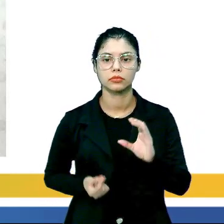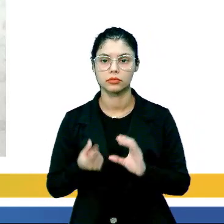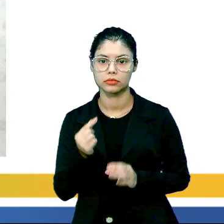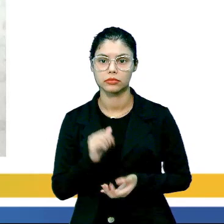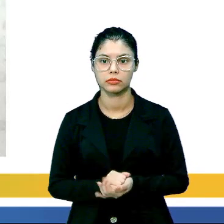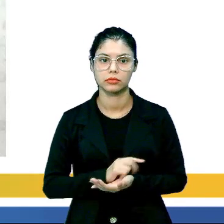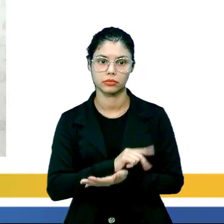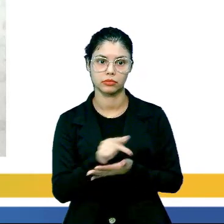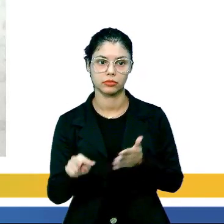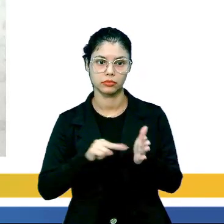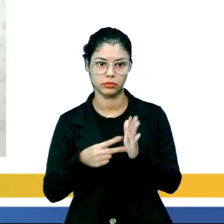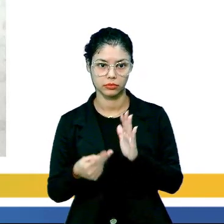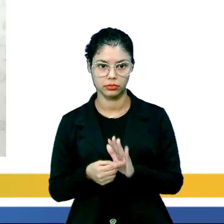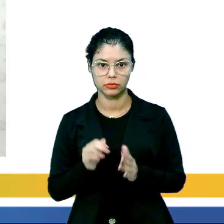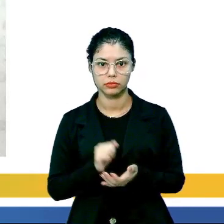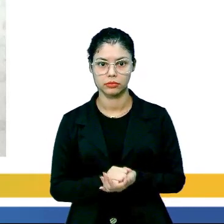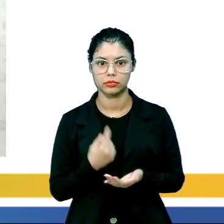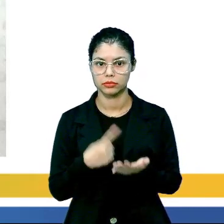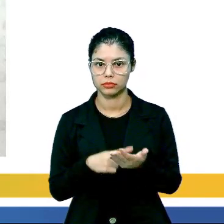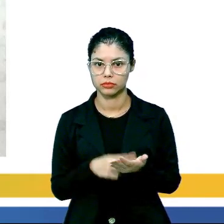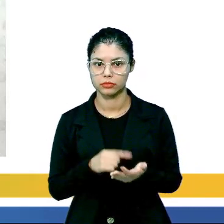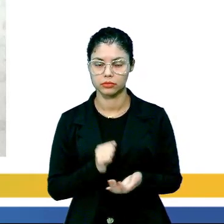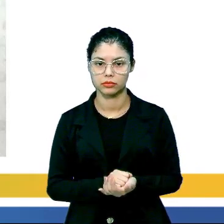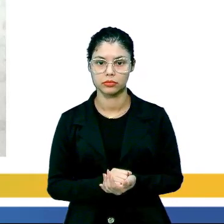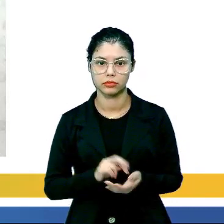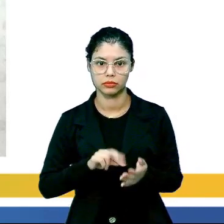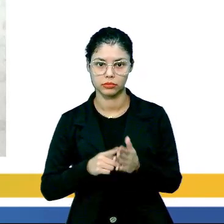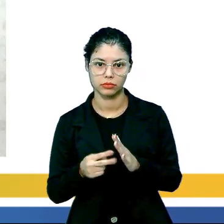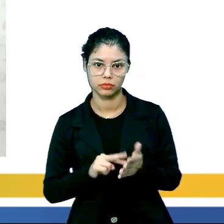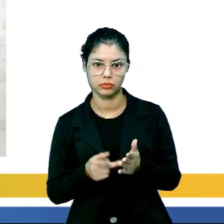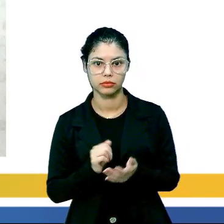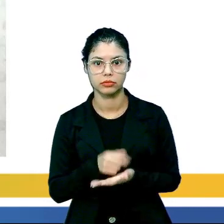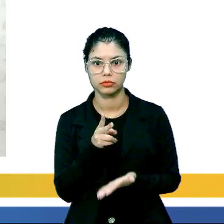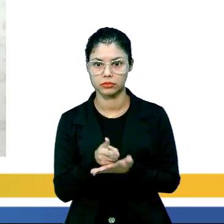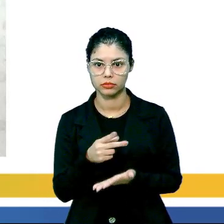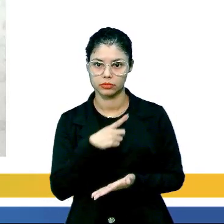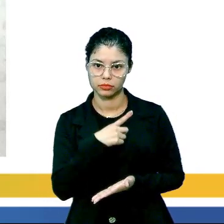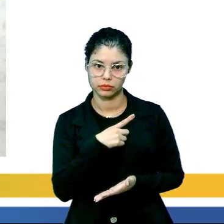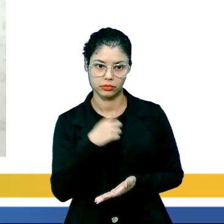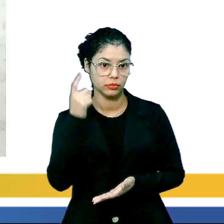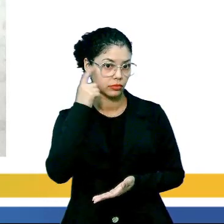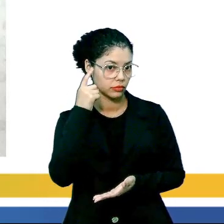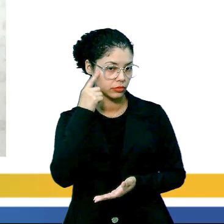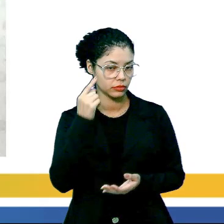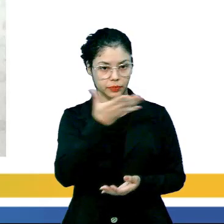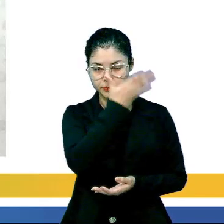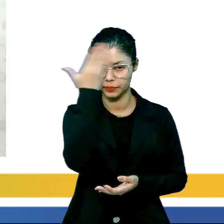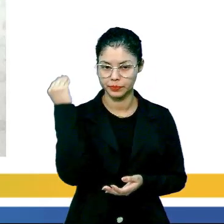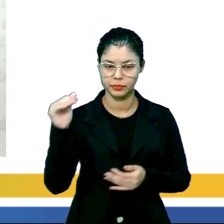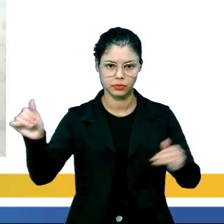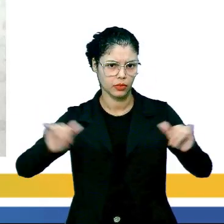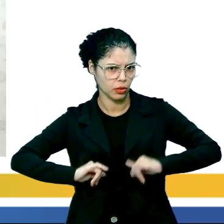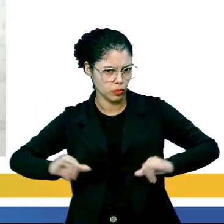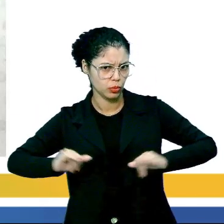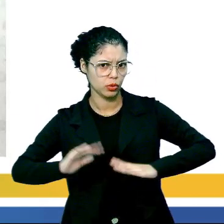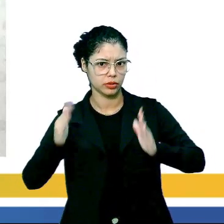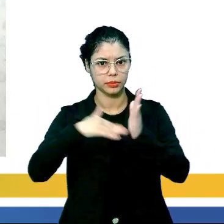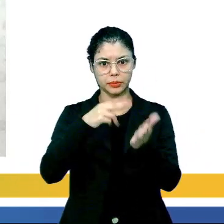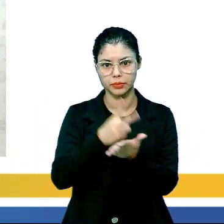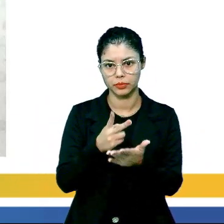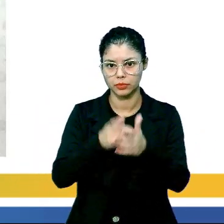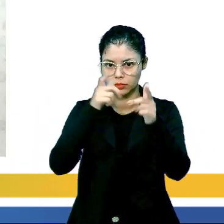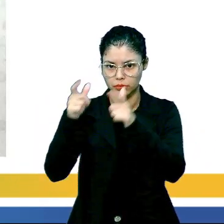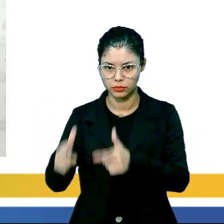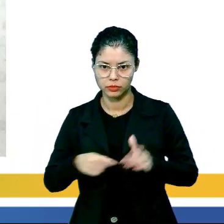capitalista. Divertir-se significa estar de acordo. Divertir-se significa sempre não ter que pensar nisso, esquecer